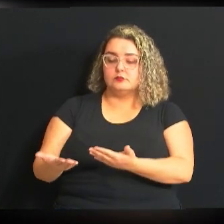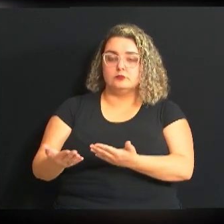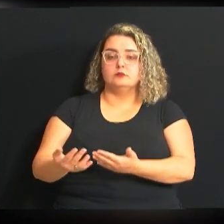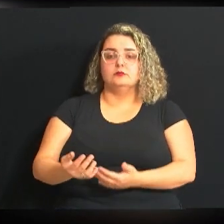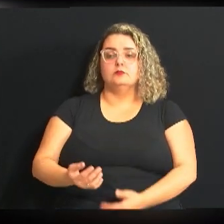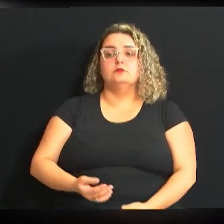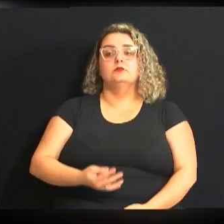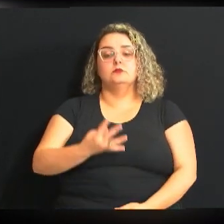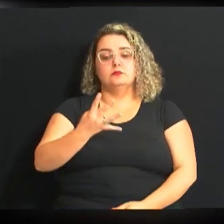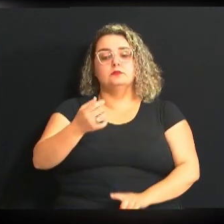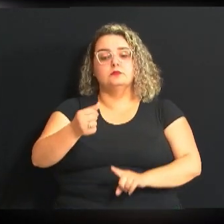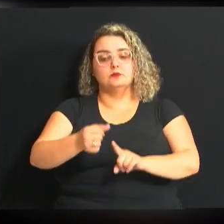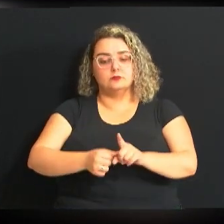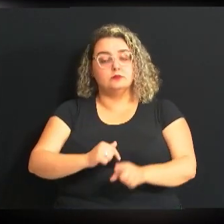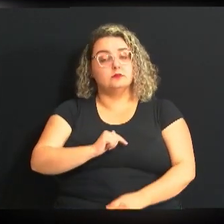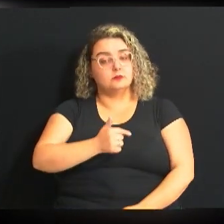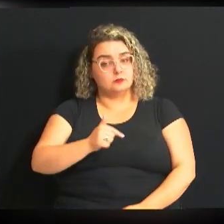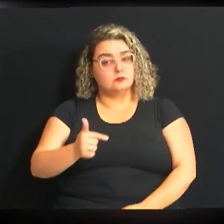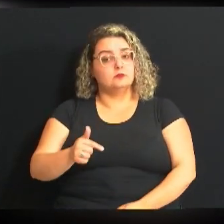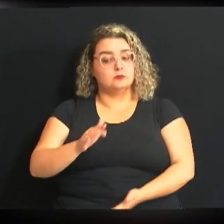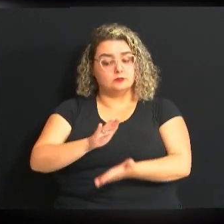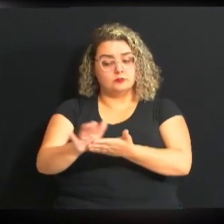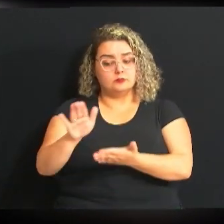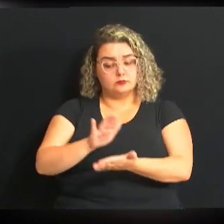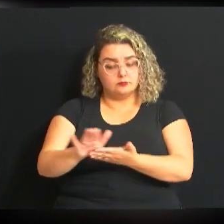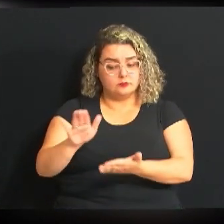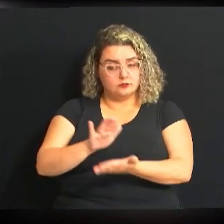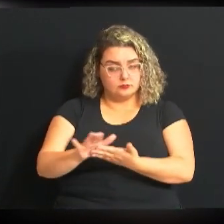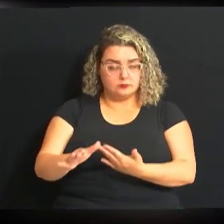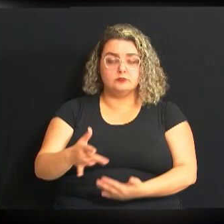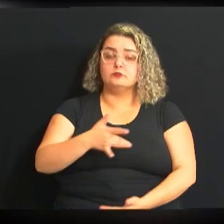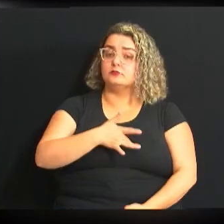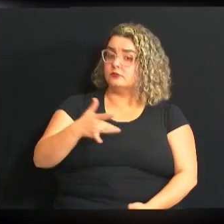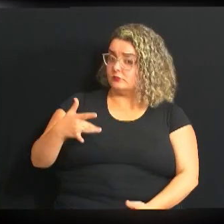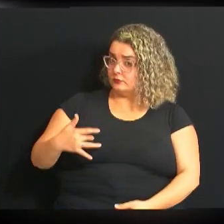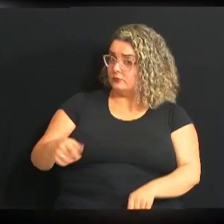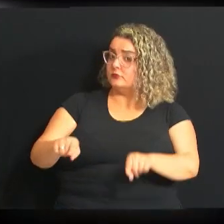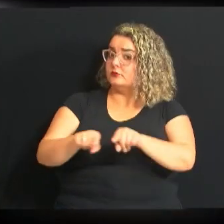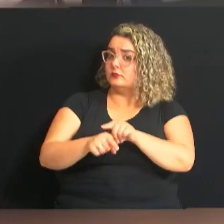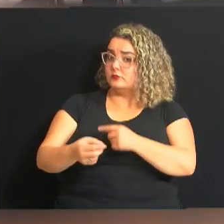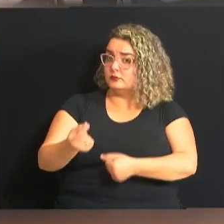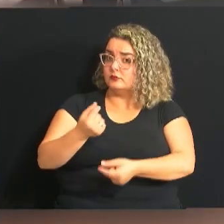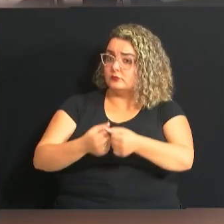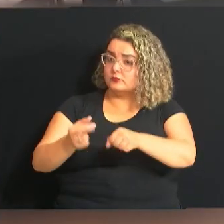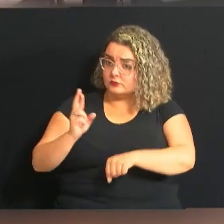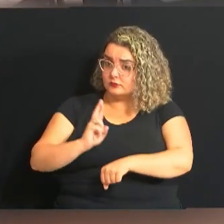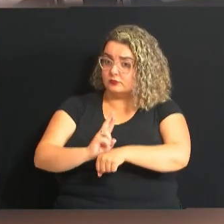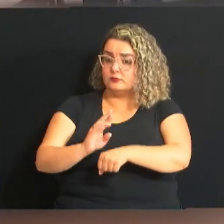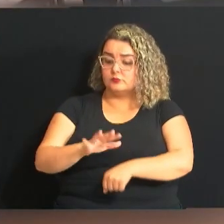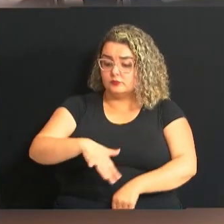2022 das despesas do município em saúde e de recursos próprios do Tesouro. Nós tivemos um repasse, então,